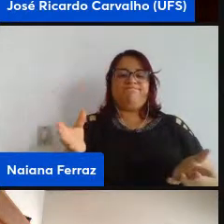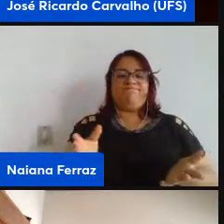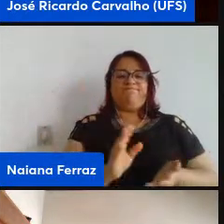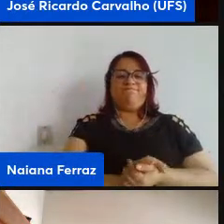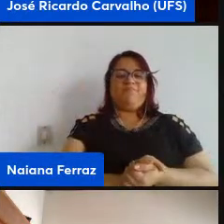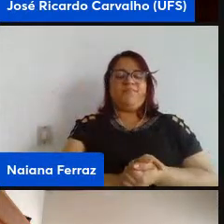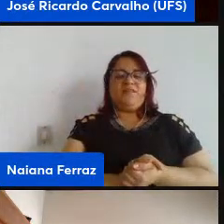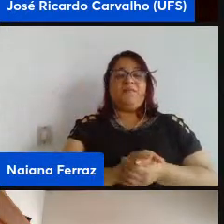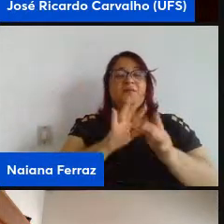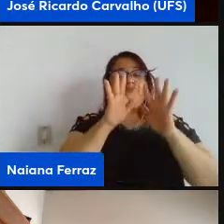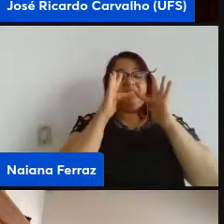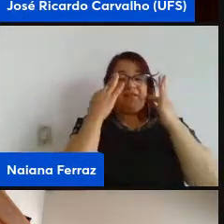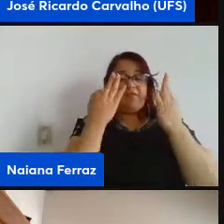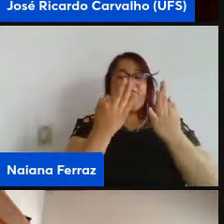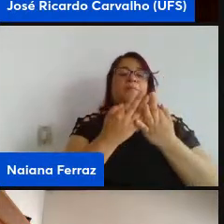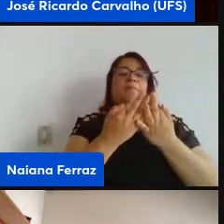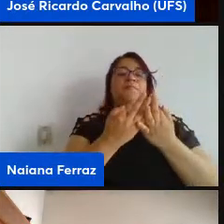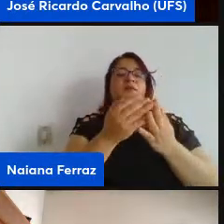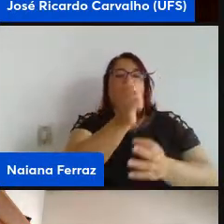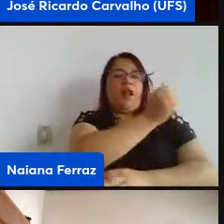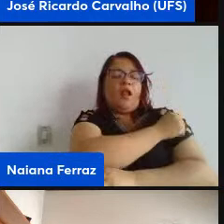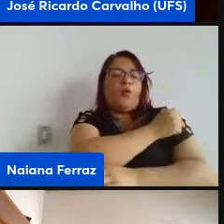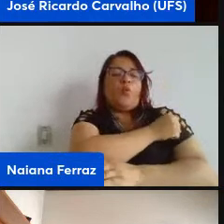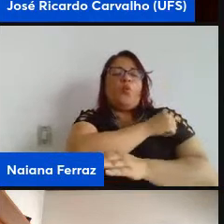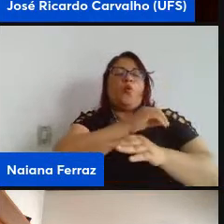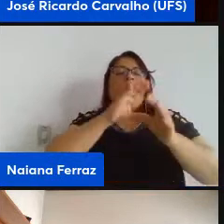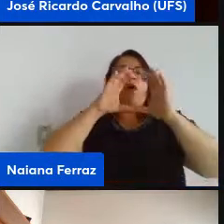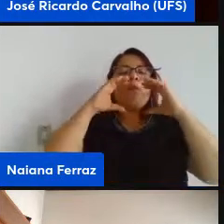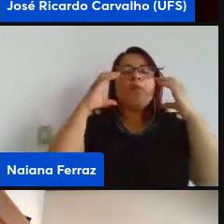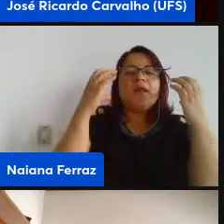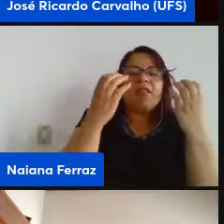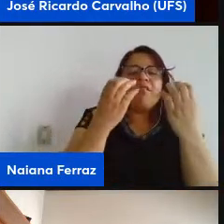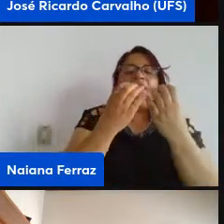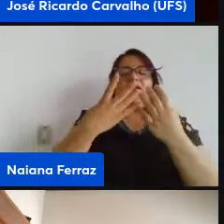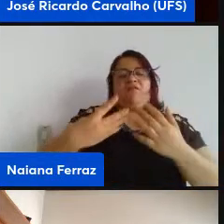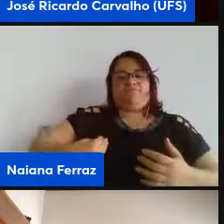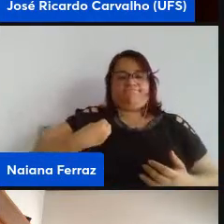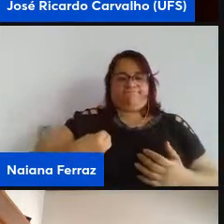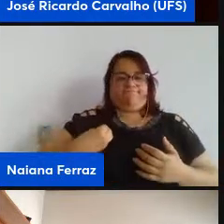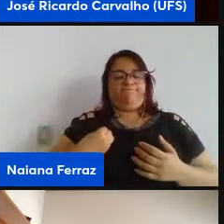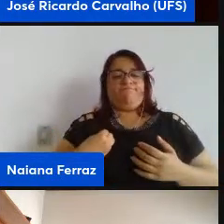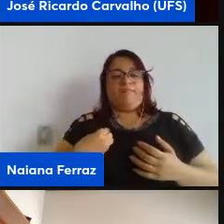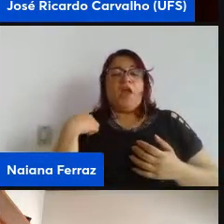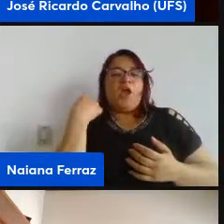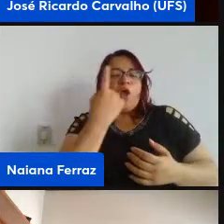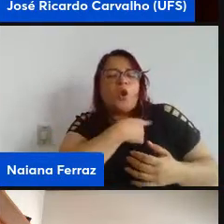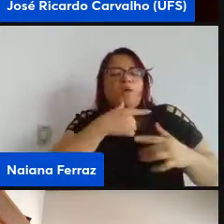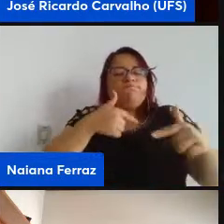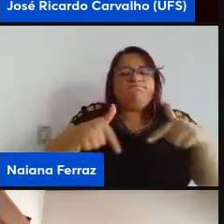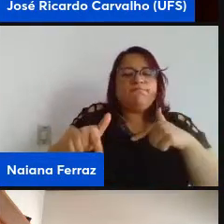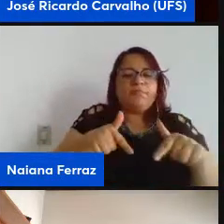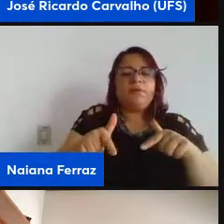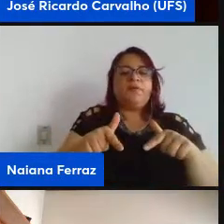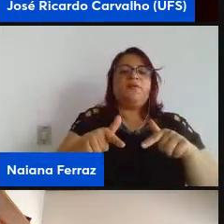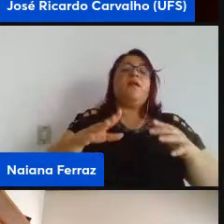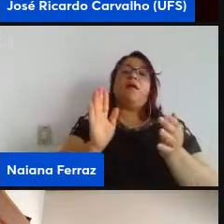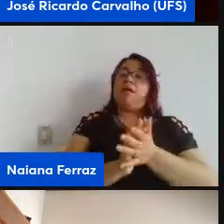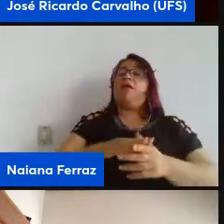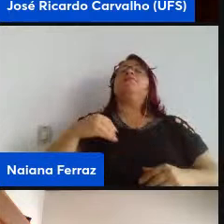da família, do aluno, da comunidade, né, com quem a gente está trabalhando, ela é muito